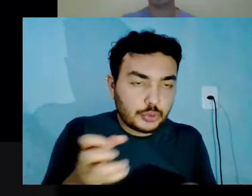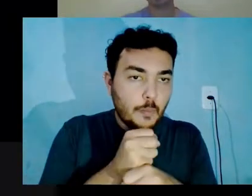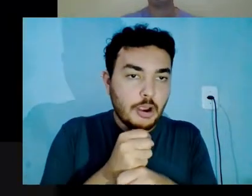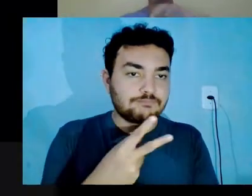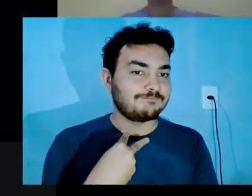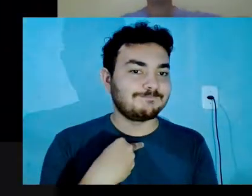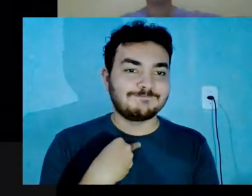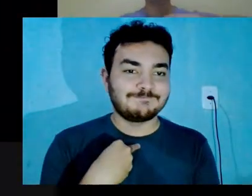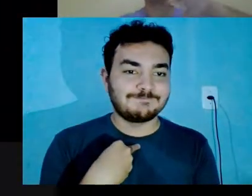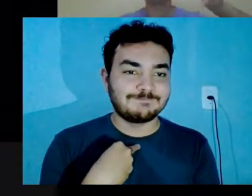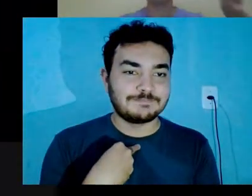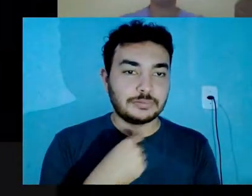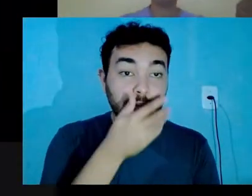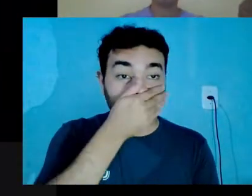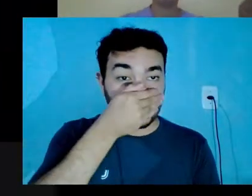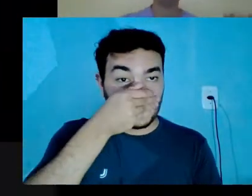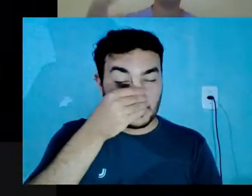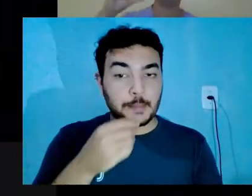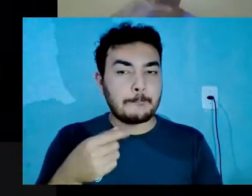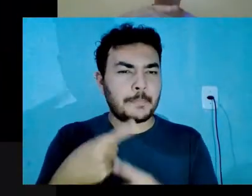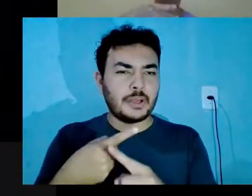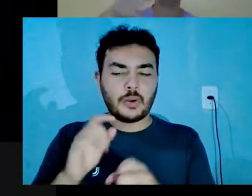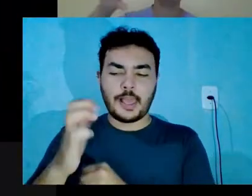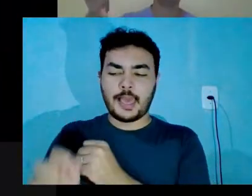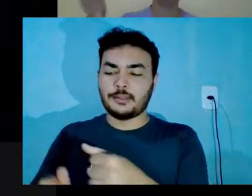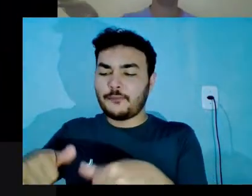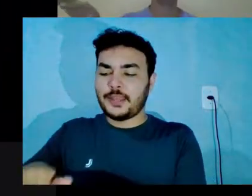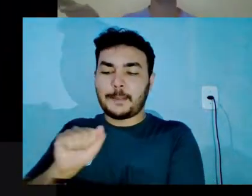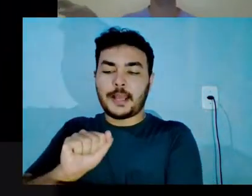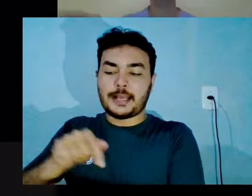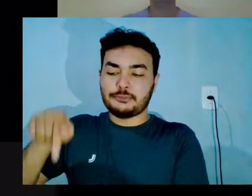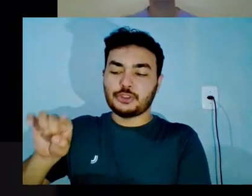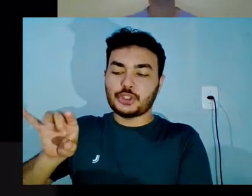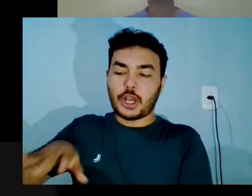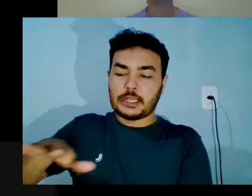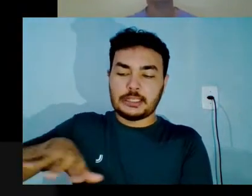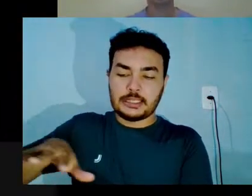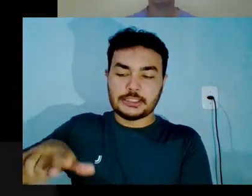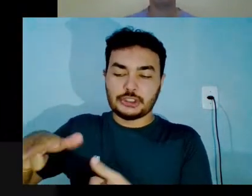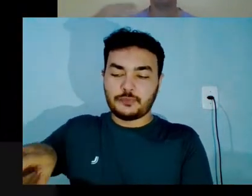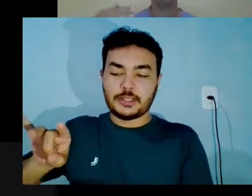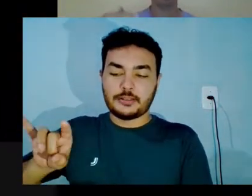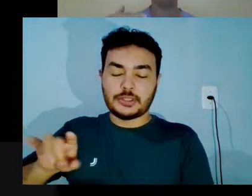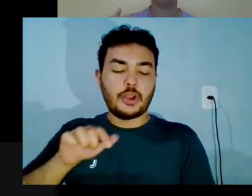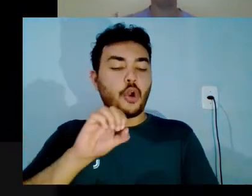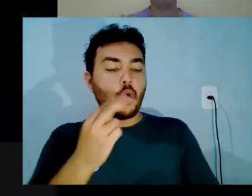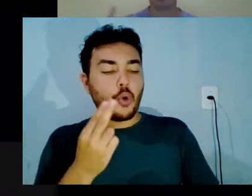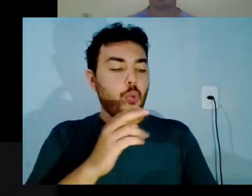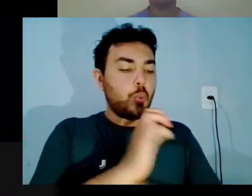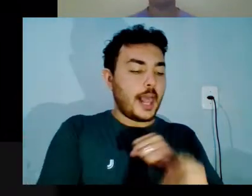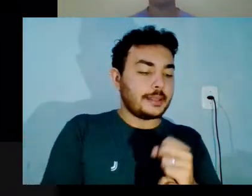cada átomo, como o elétron 1 estando apenas no átomo A e o elétron 2 estando apenas no átomo B. Eles têm que considerar e formular uma